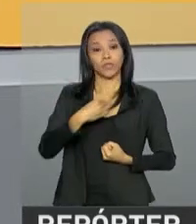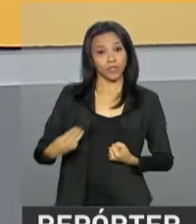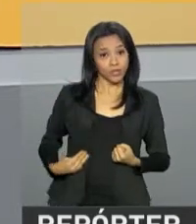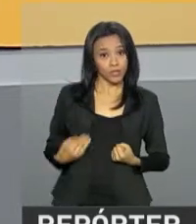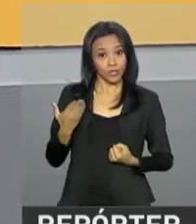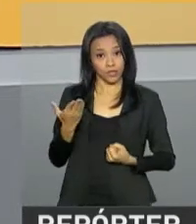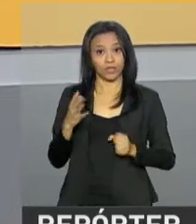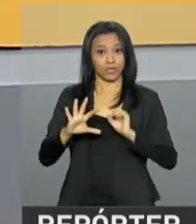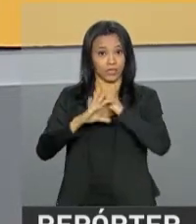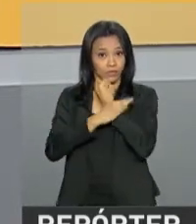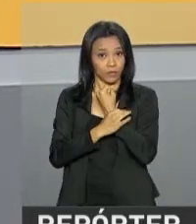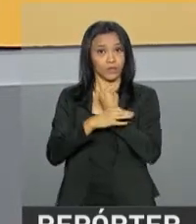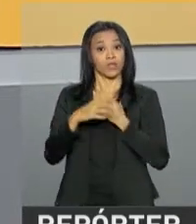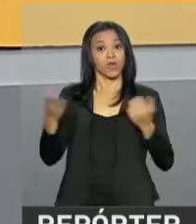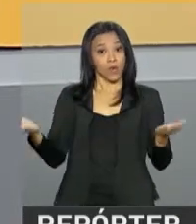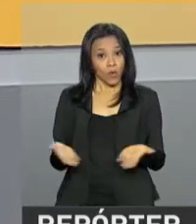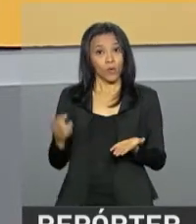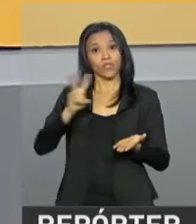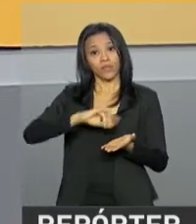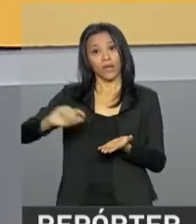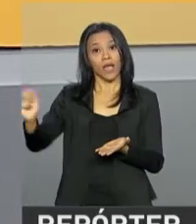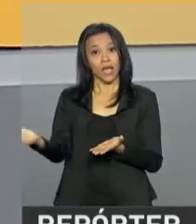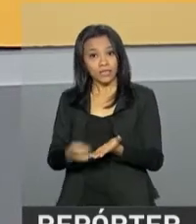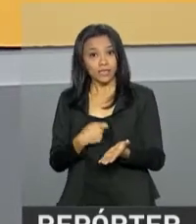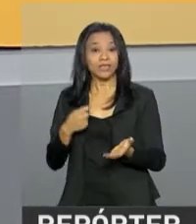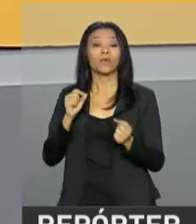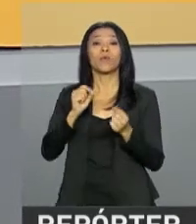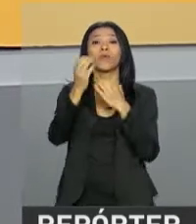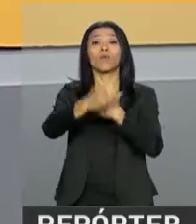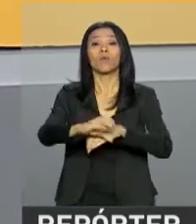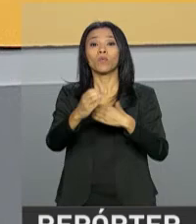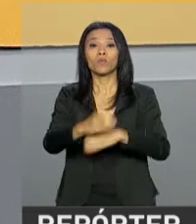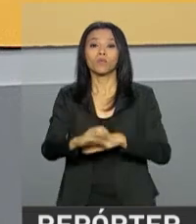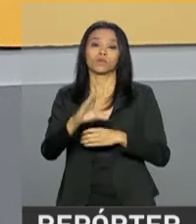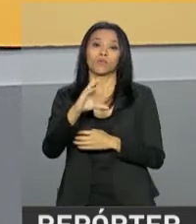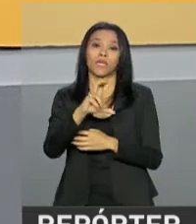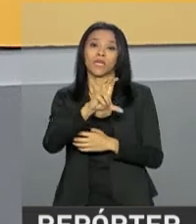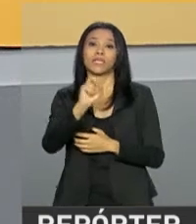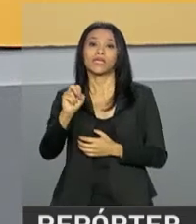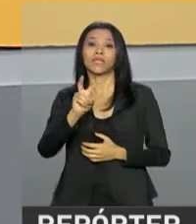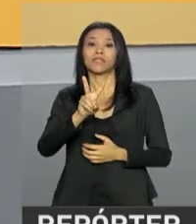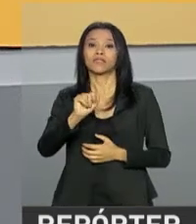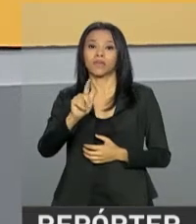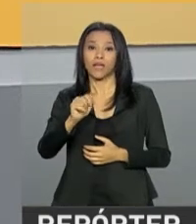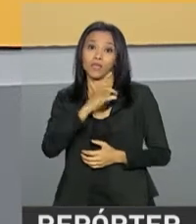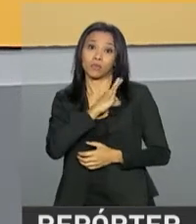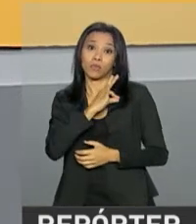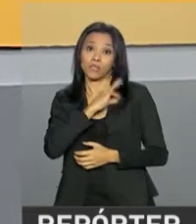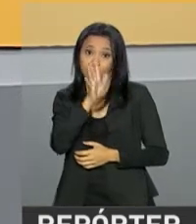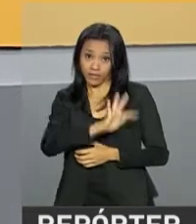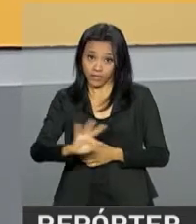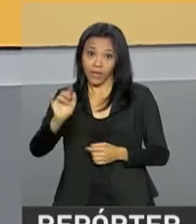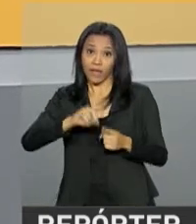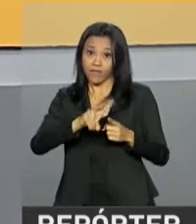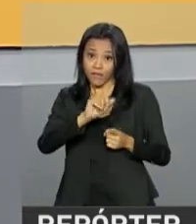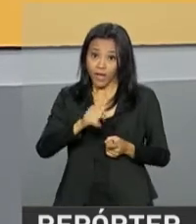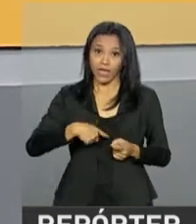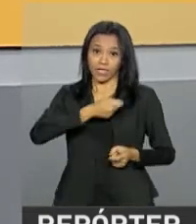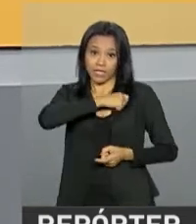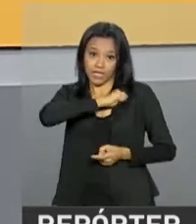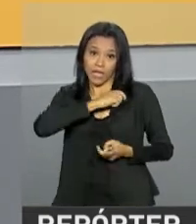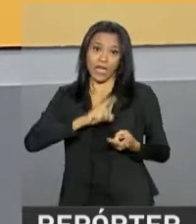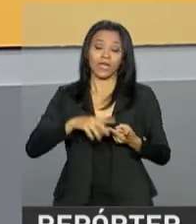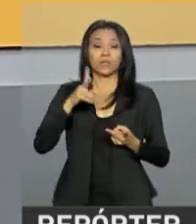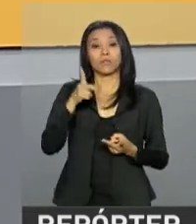disse que vai assinar ainda hoje o edital de um concurso para 500 vagas na polícia federal são vagas para delegados